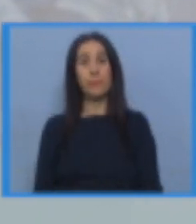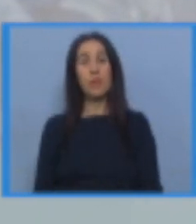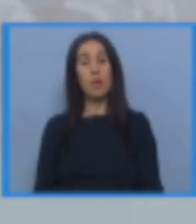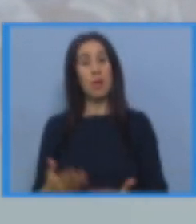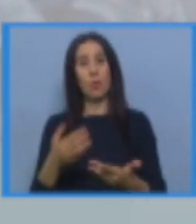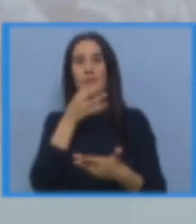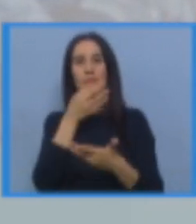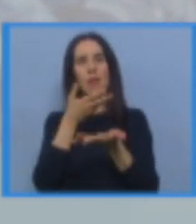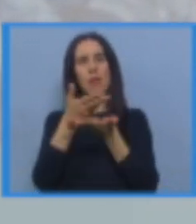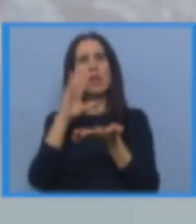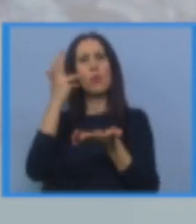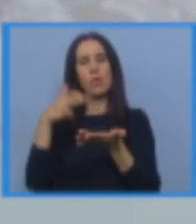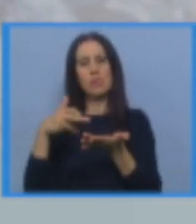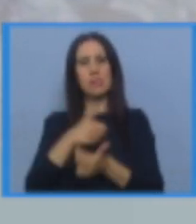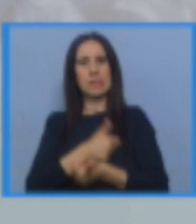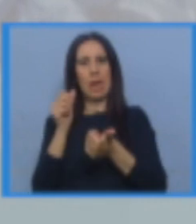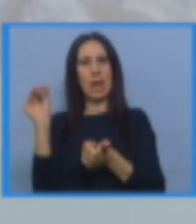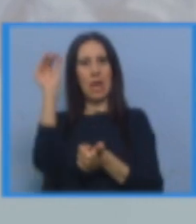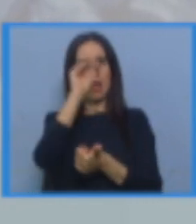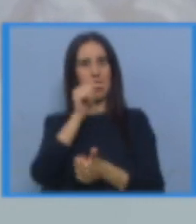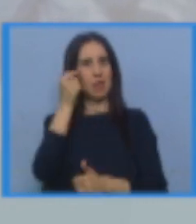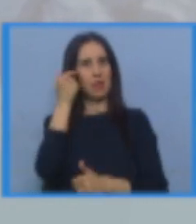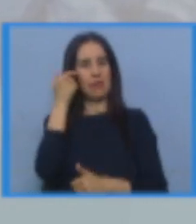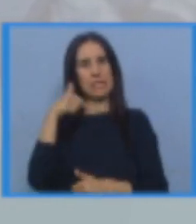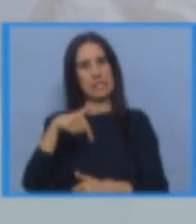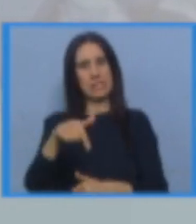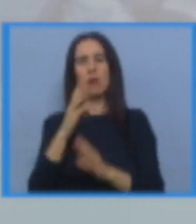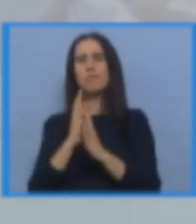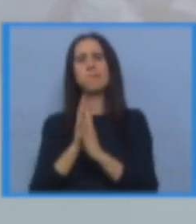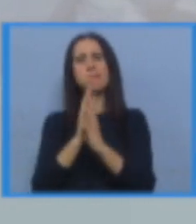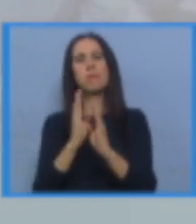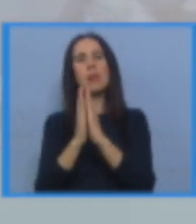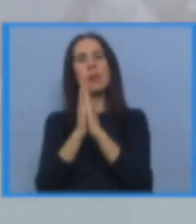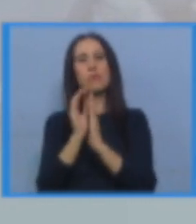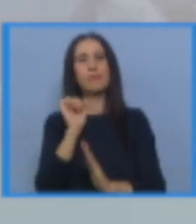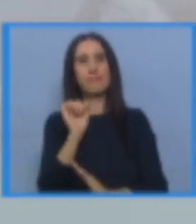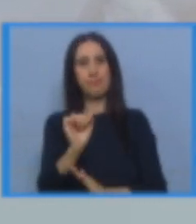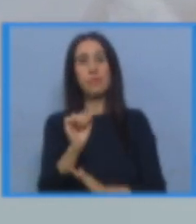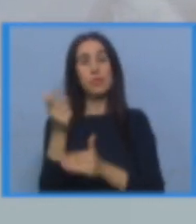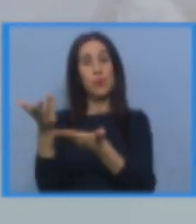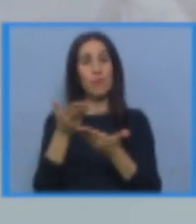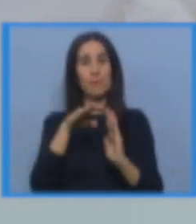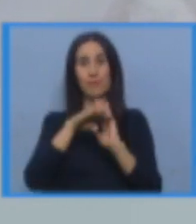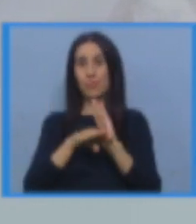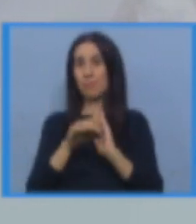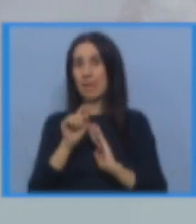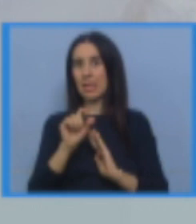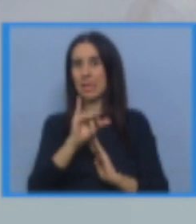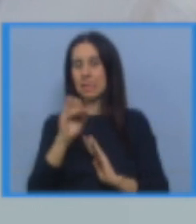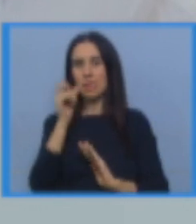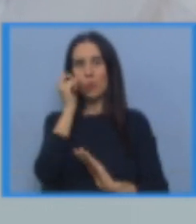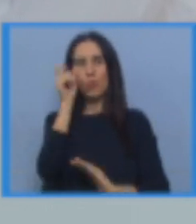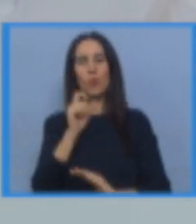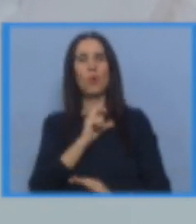Falamos-lhe agora do que acontece em muitas cidades nesta quinta-feira, a procissão do Corpo de Deus. É para isso convidado do programa Eclésia, o cônego